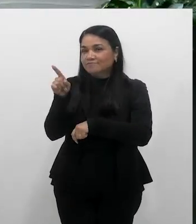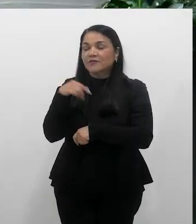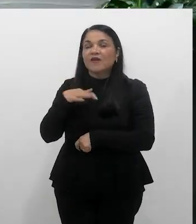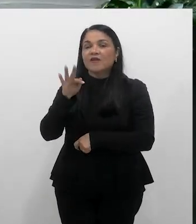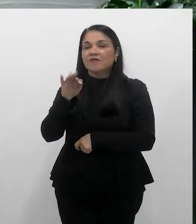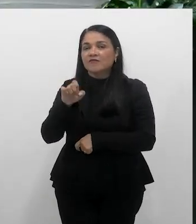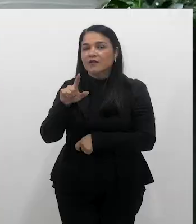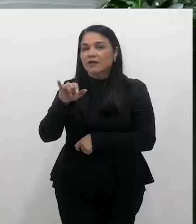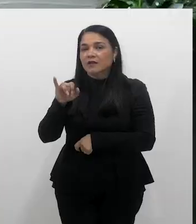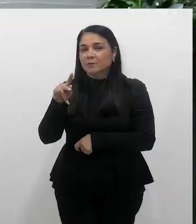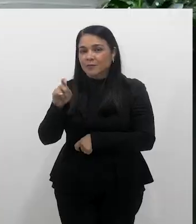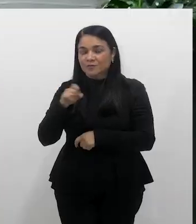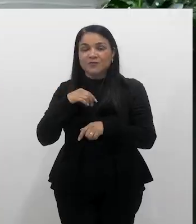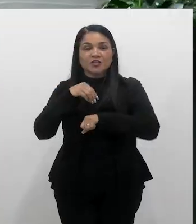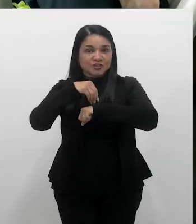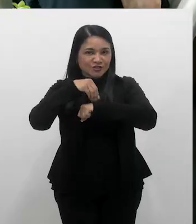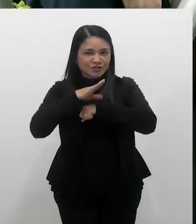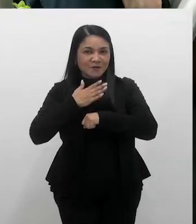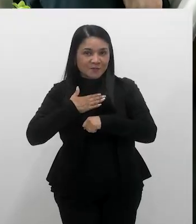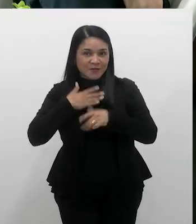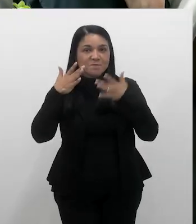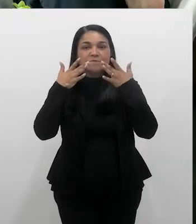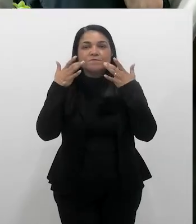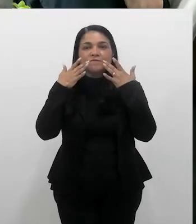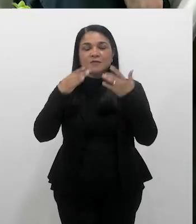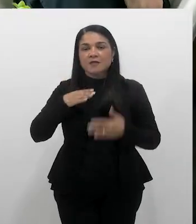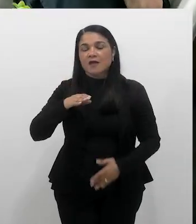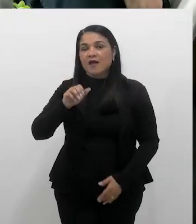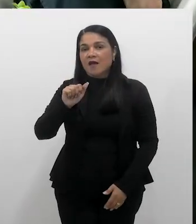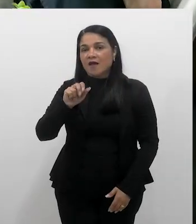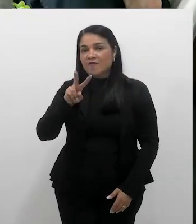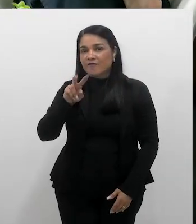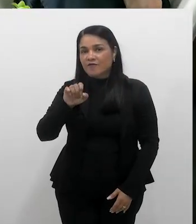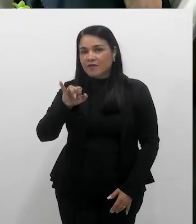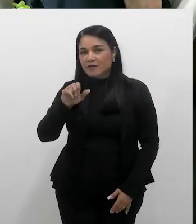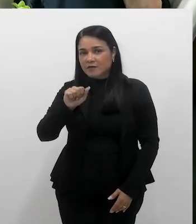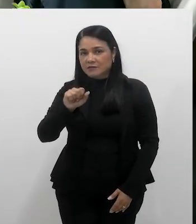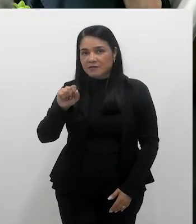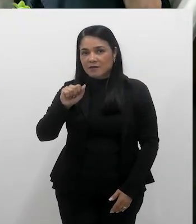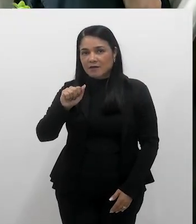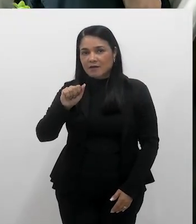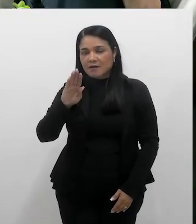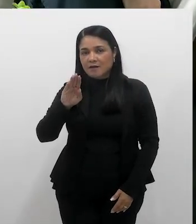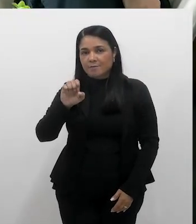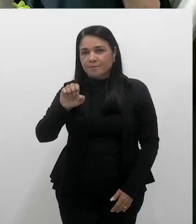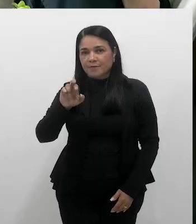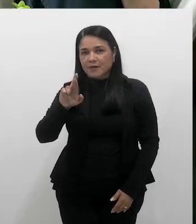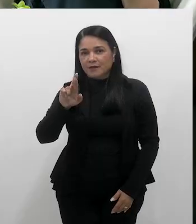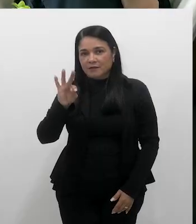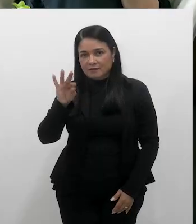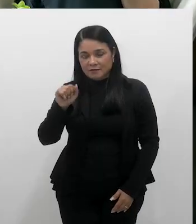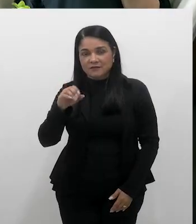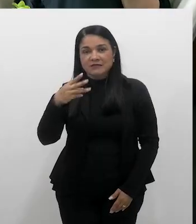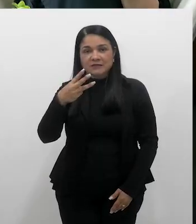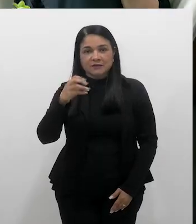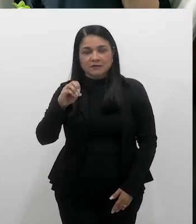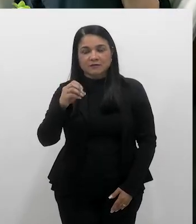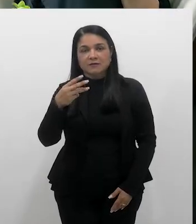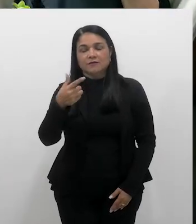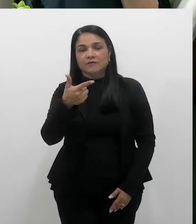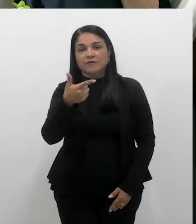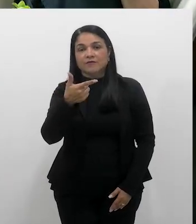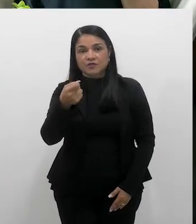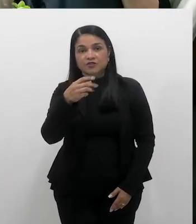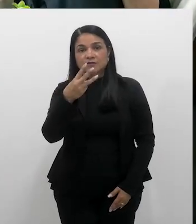vocês. Sua dica, Felipe? Olha, a minha dica é a peça Veias Abertas, 1530-60, que está em